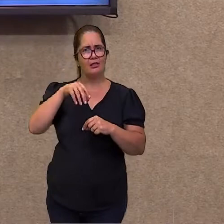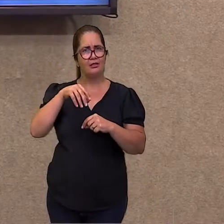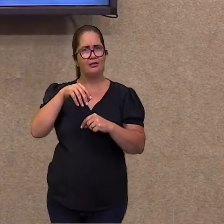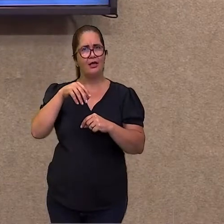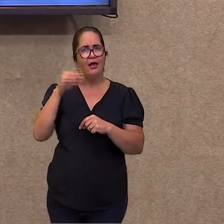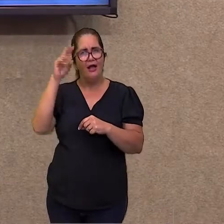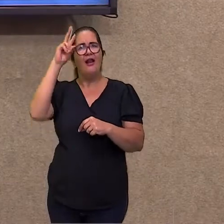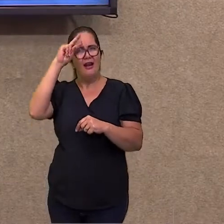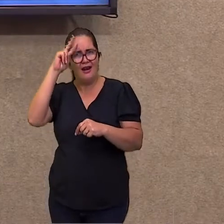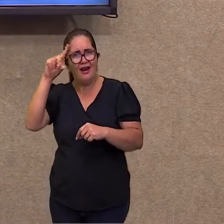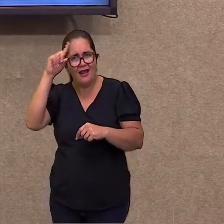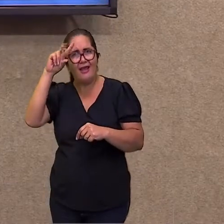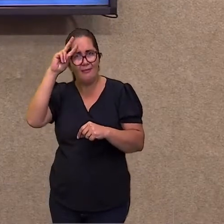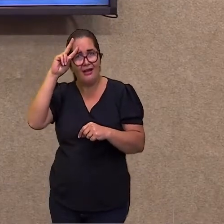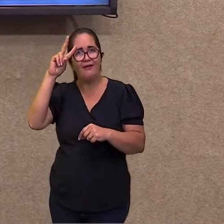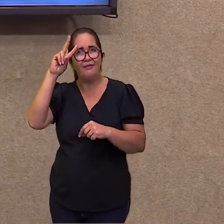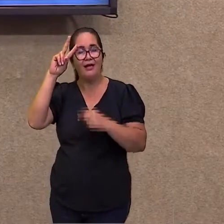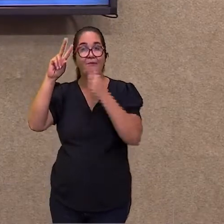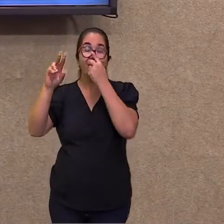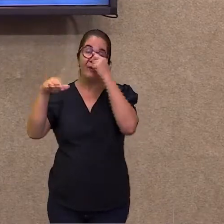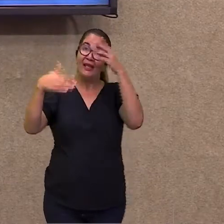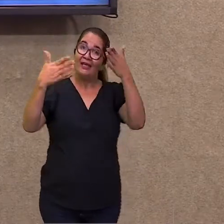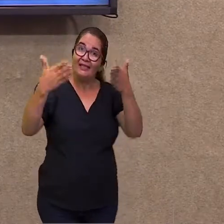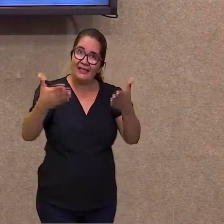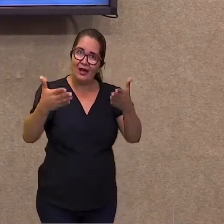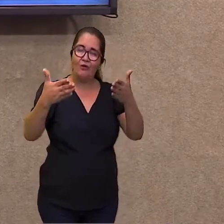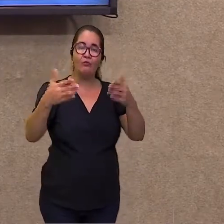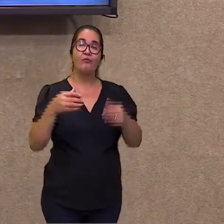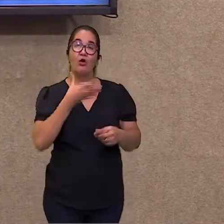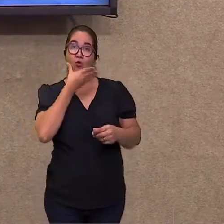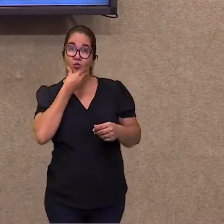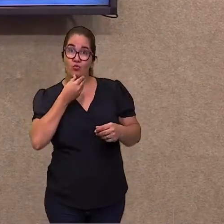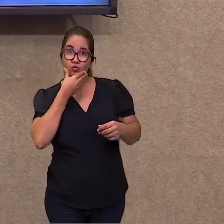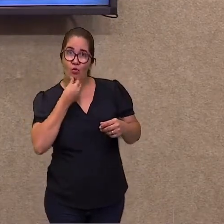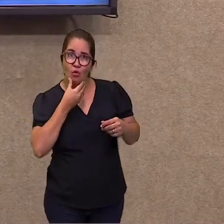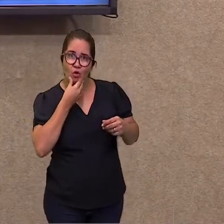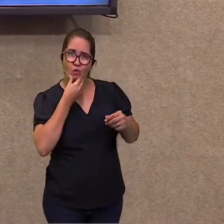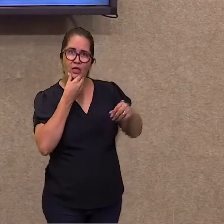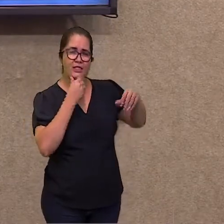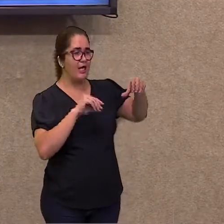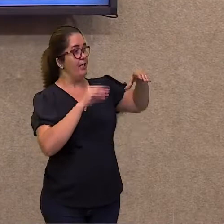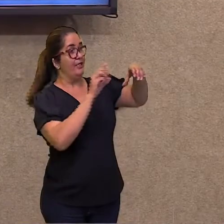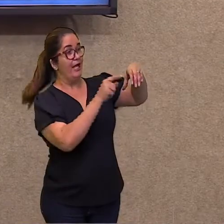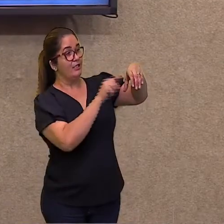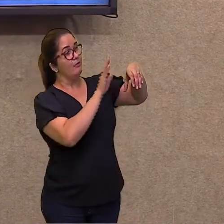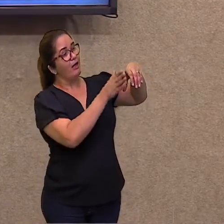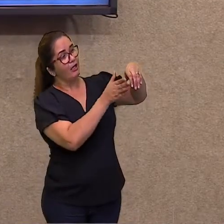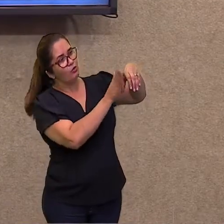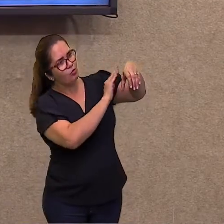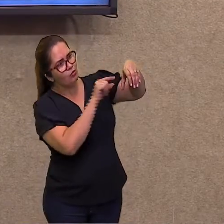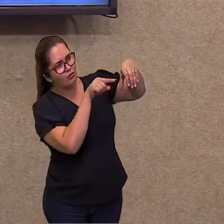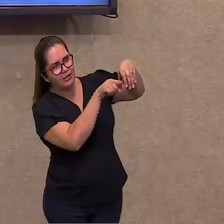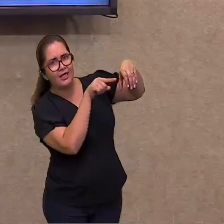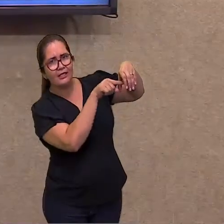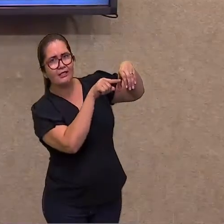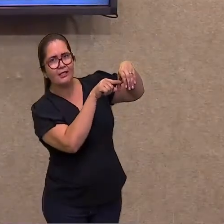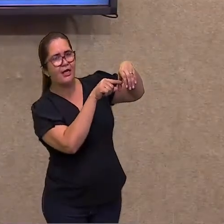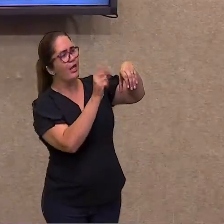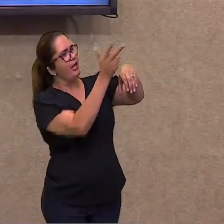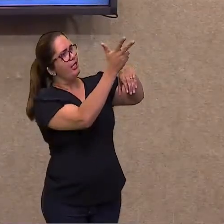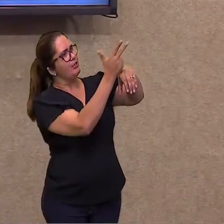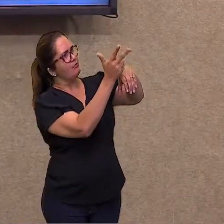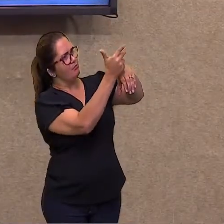animais, que é hoje conhecido como as pinturas rupestres. E esses são os primeiros registros